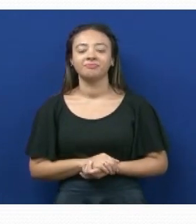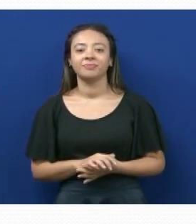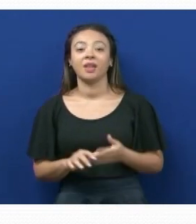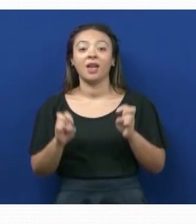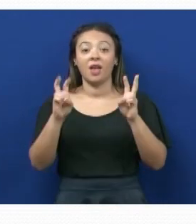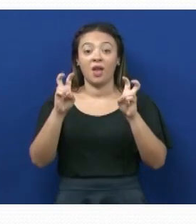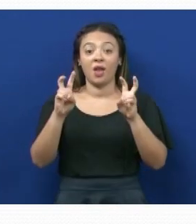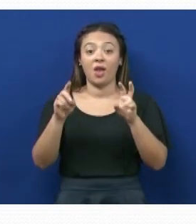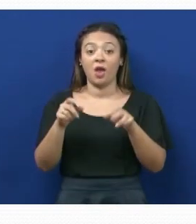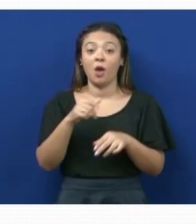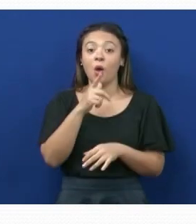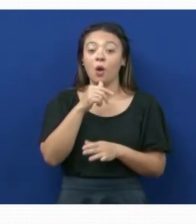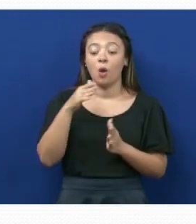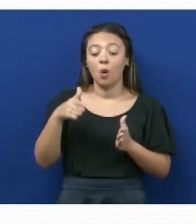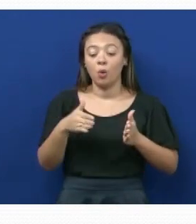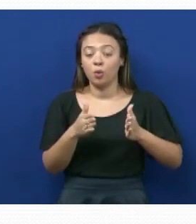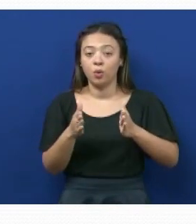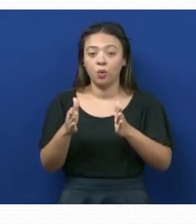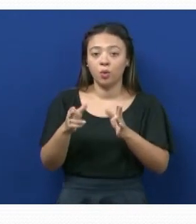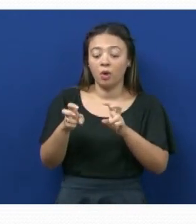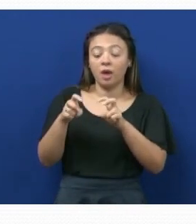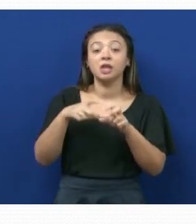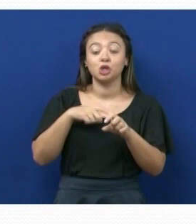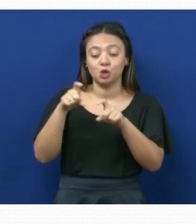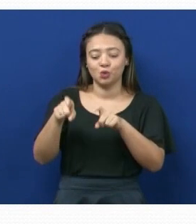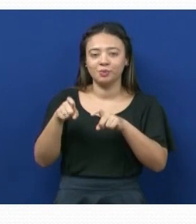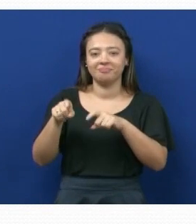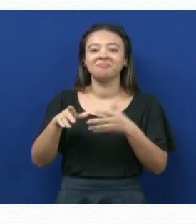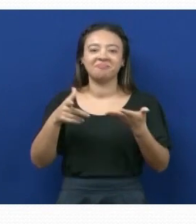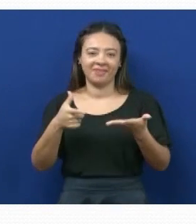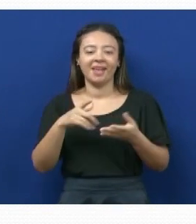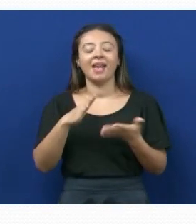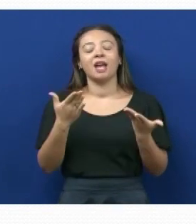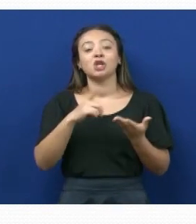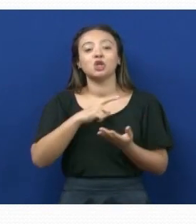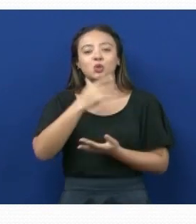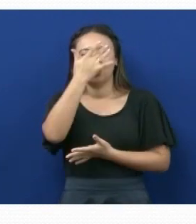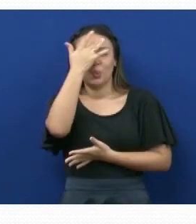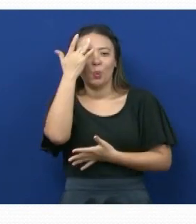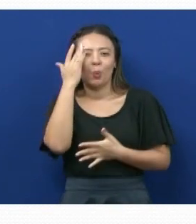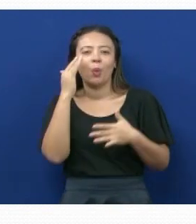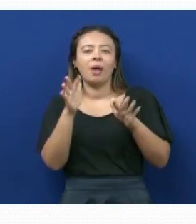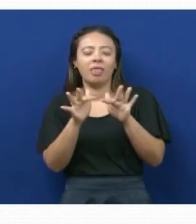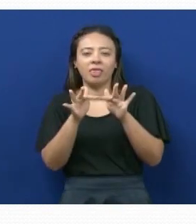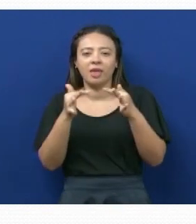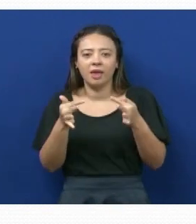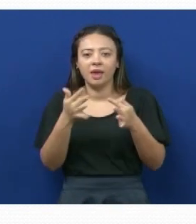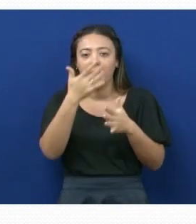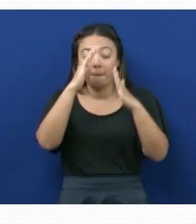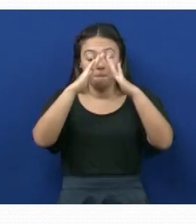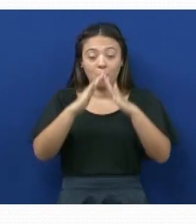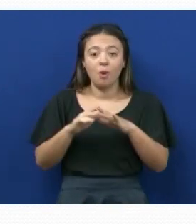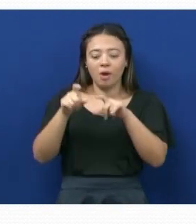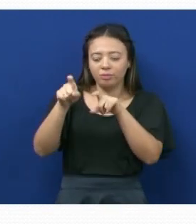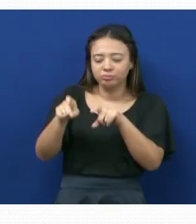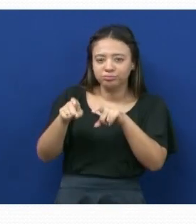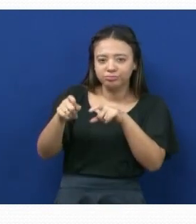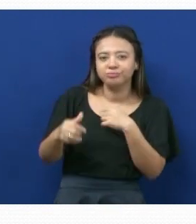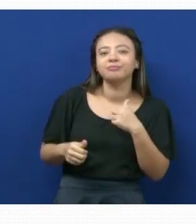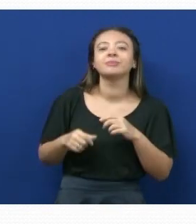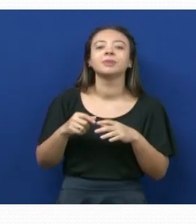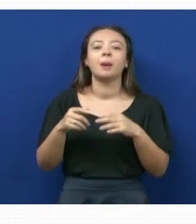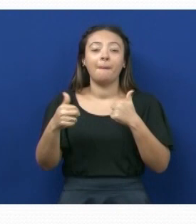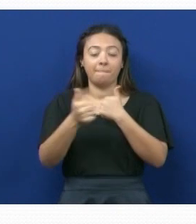rancho às margens do Rio Pardo. Era um matuto dos bons e vivia no rancho às margens do Rio Pardo, perto do